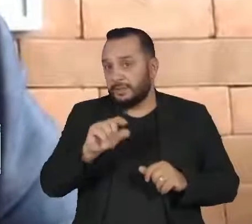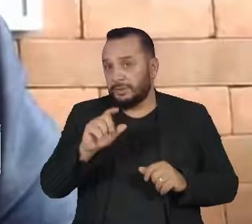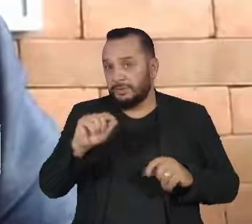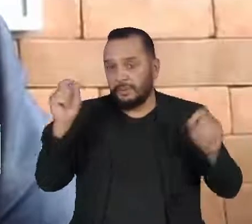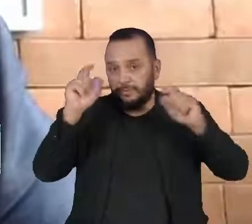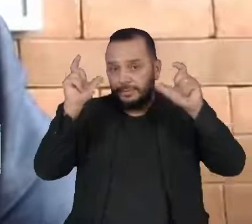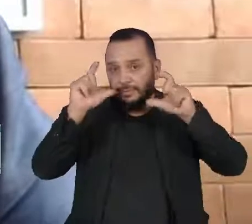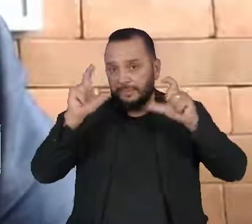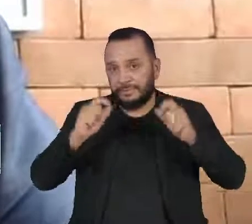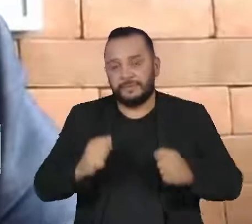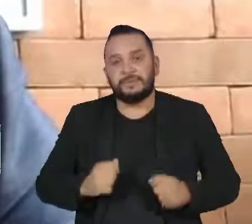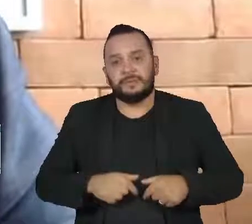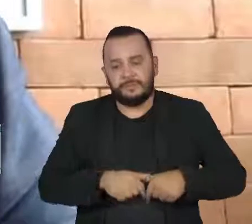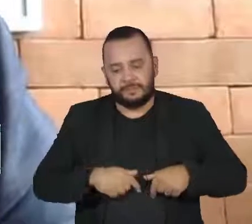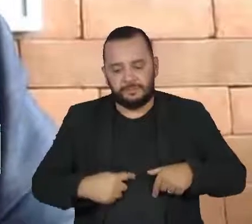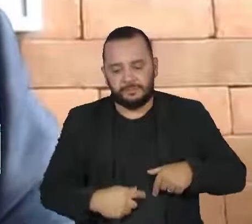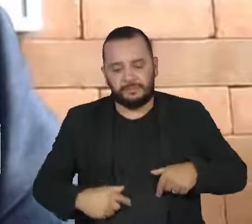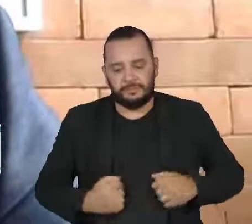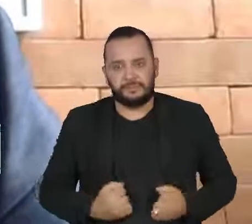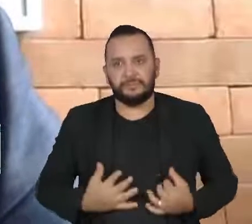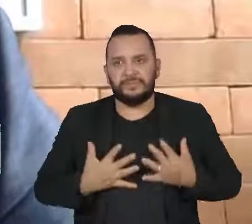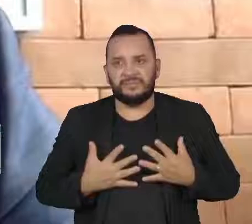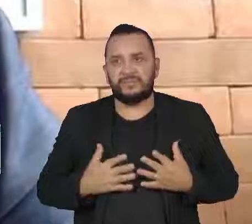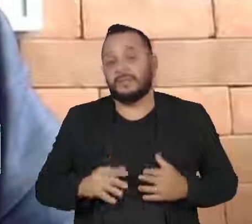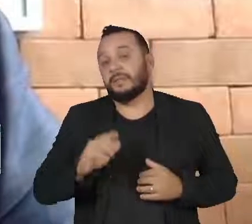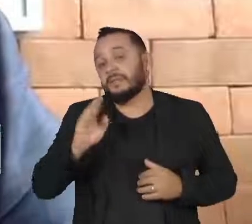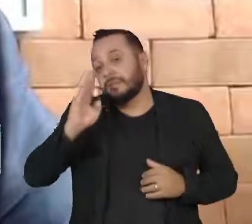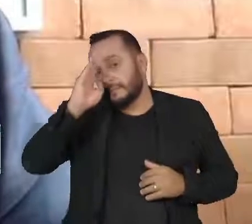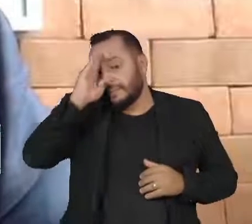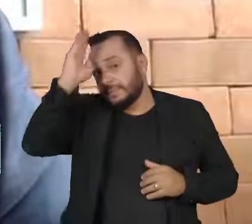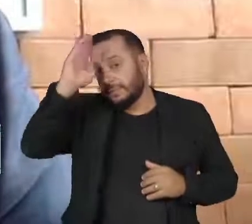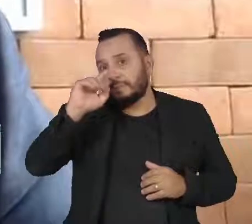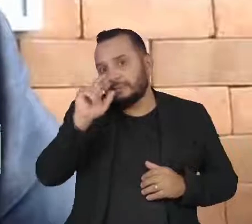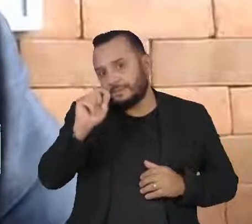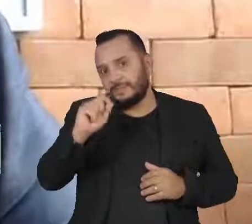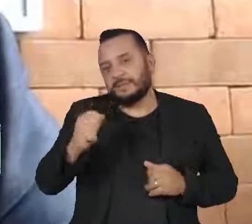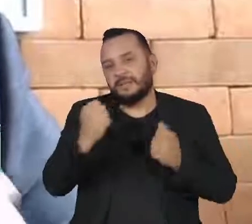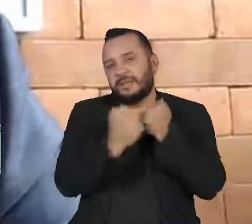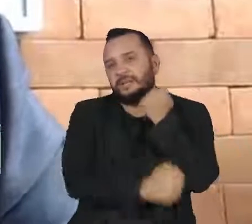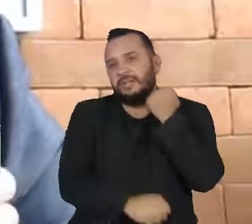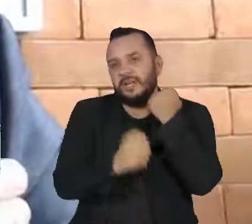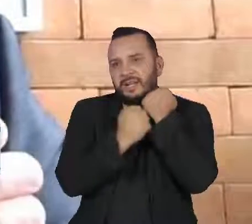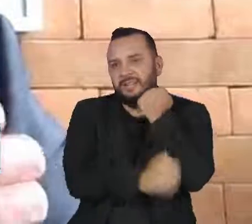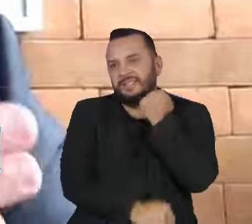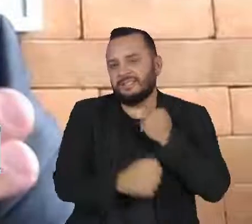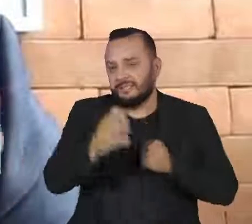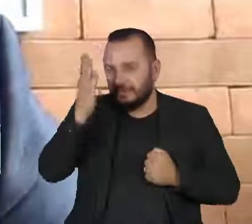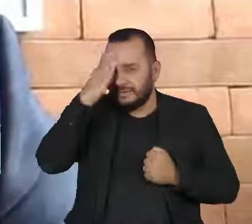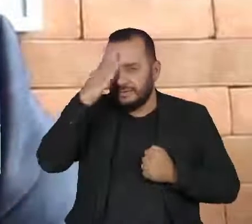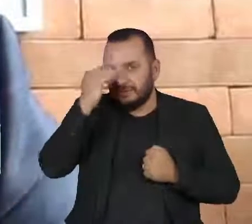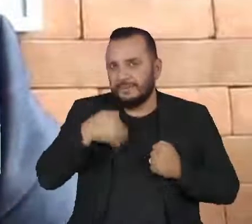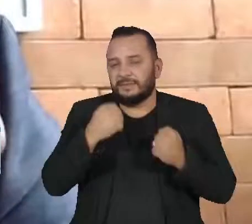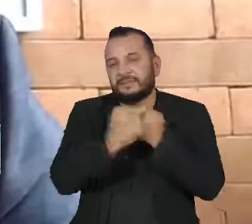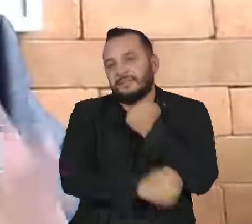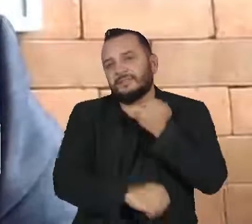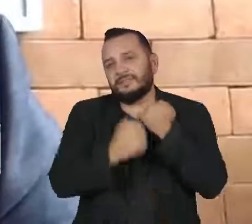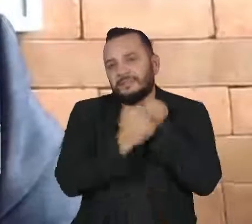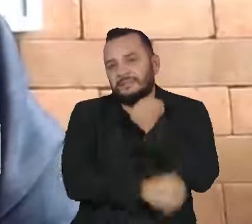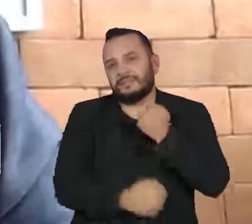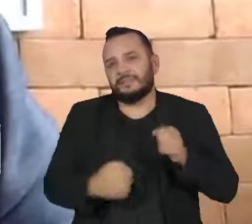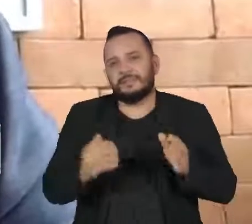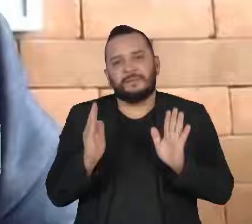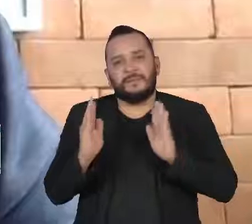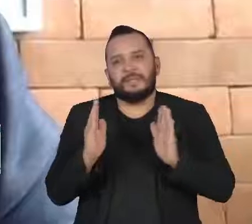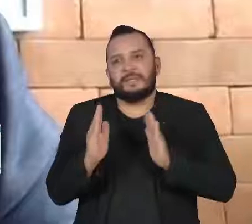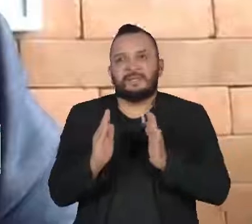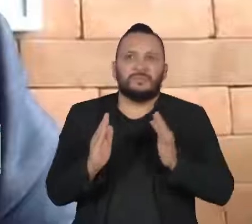doenças inflamatórias intestinais são principalmente a diarreia, aquela diarreia que se estende, que se